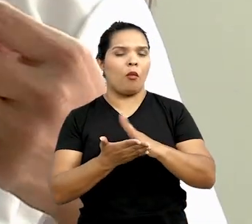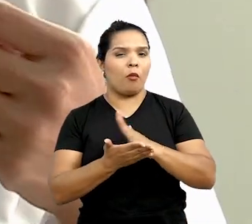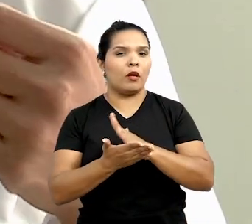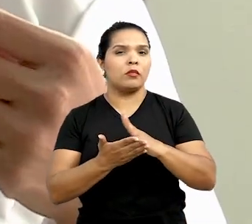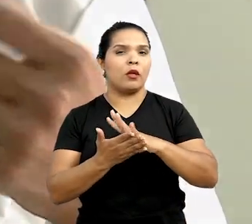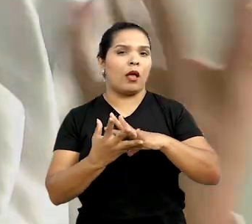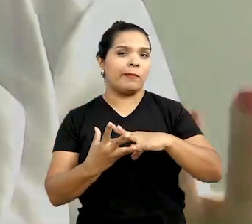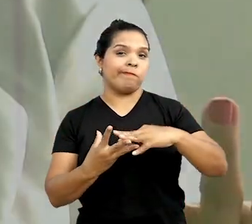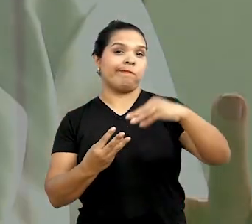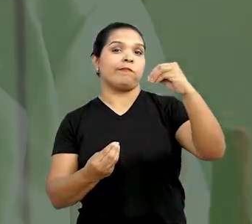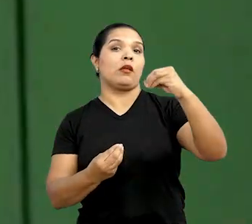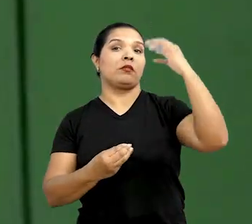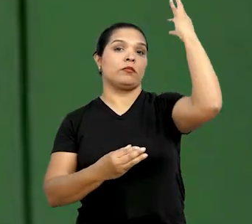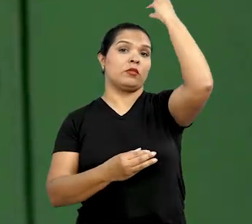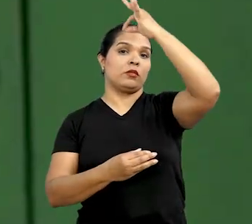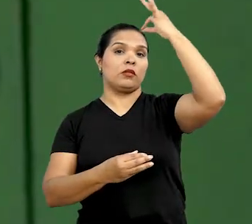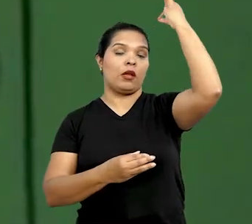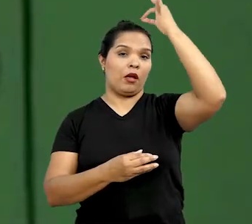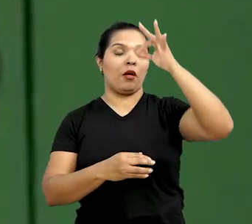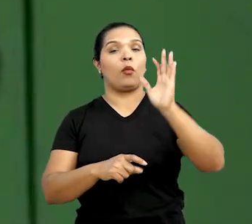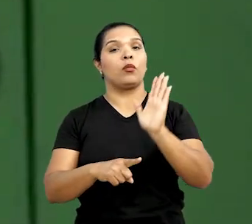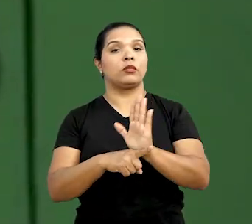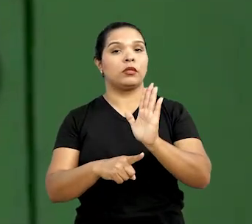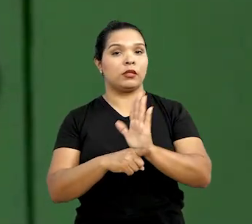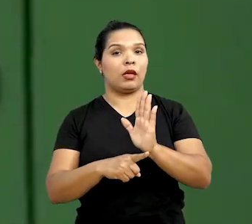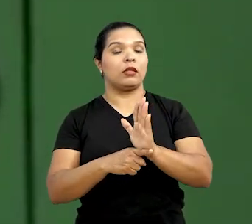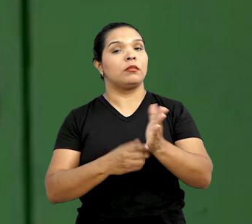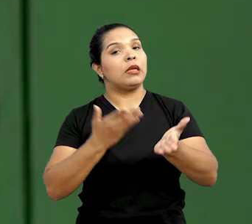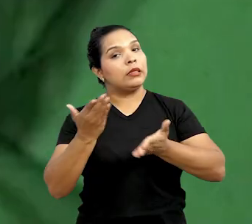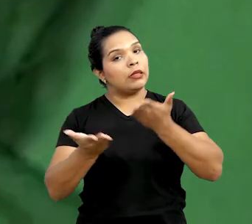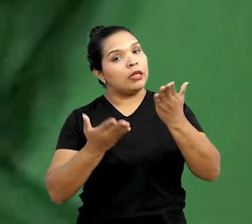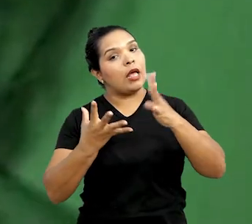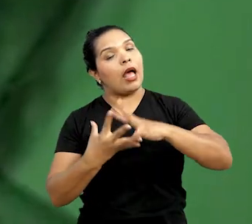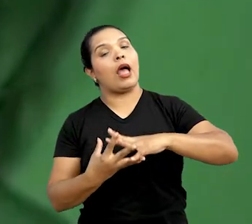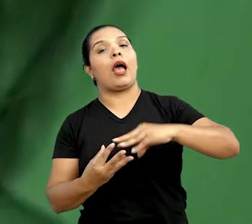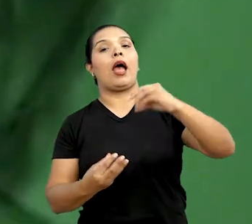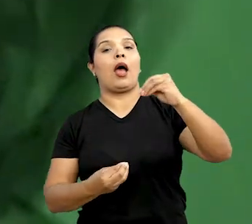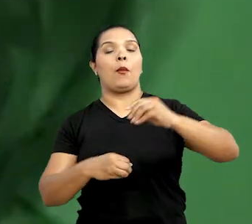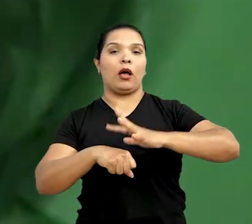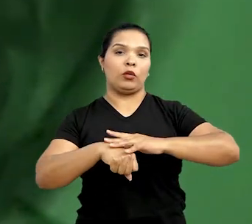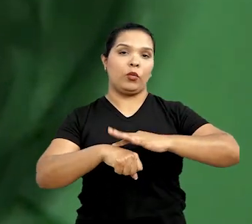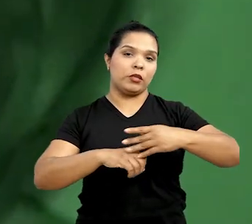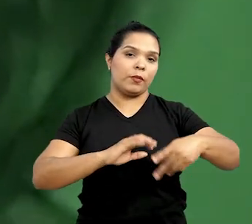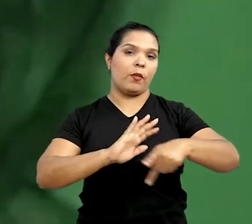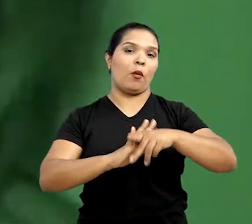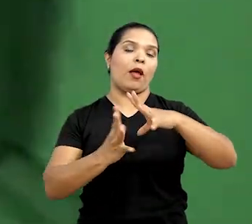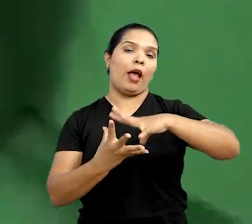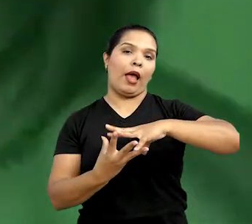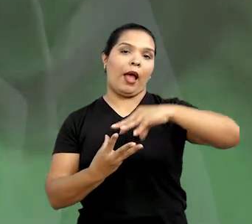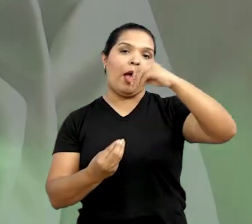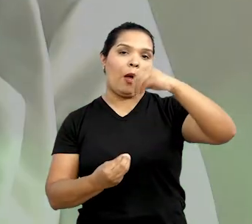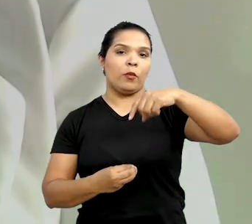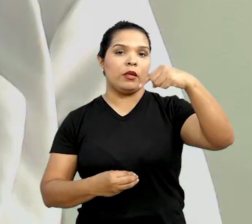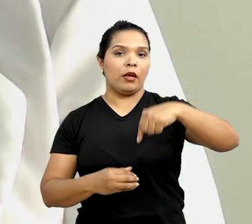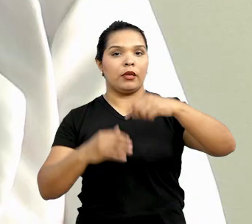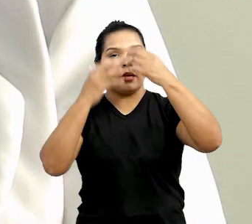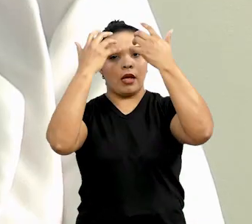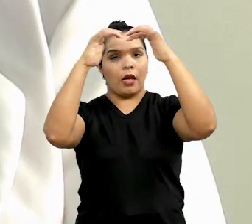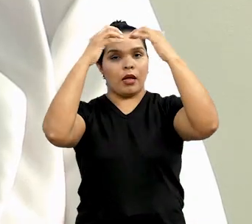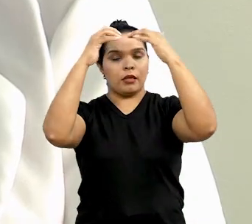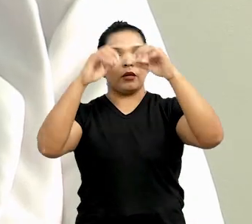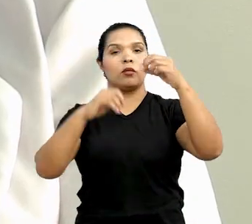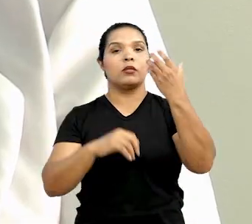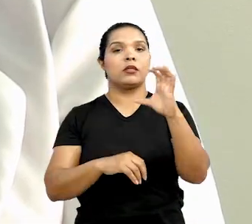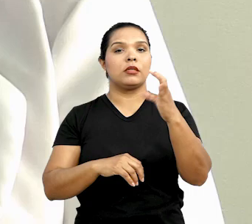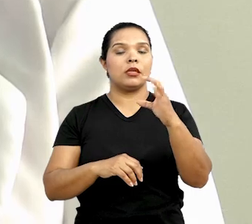rituais místicos, eles são utilizados para tratar a alma, para tratar doenças da alma, E aqui a neurociência faz